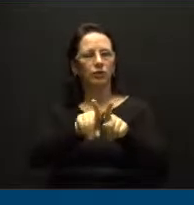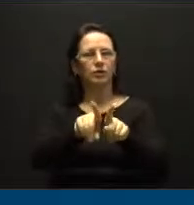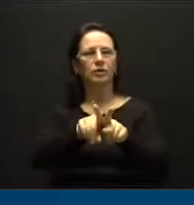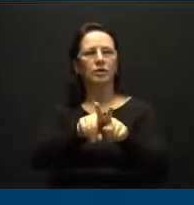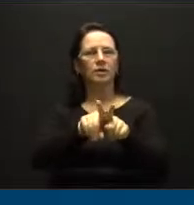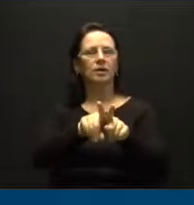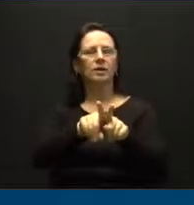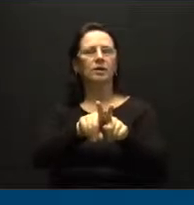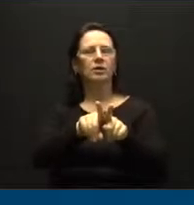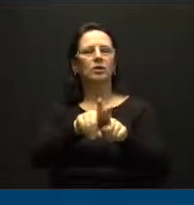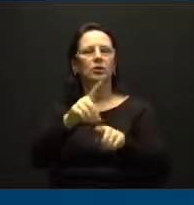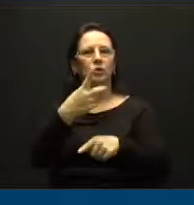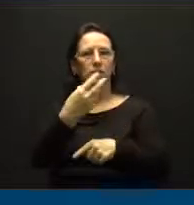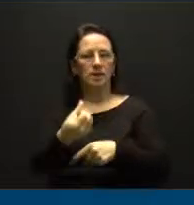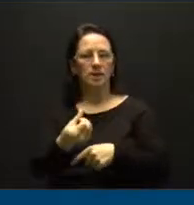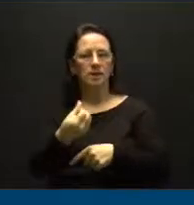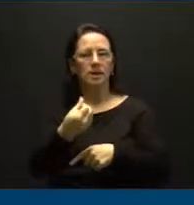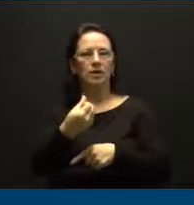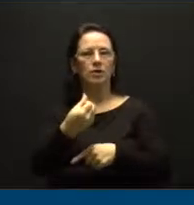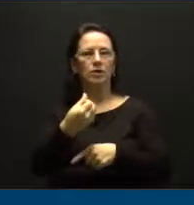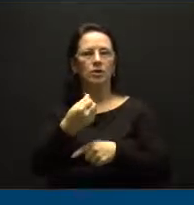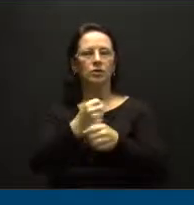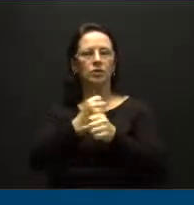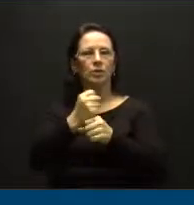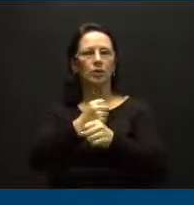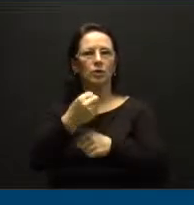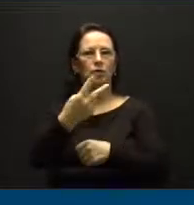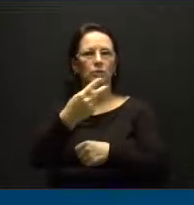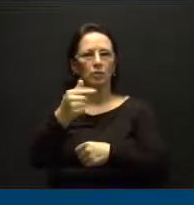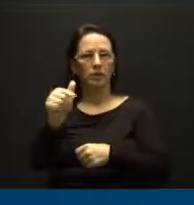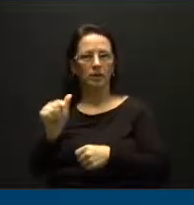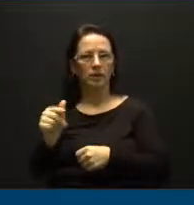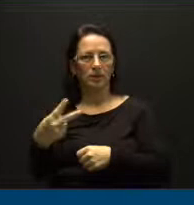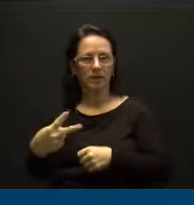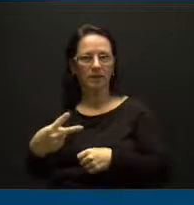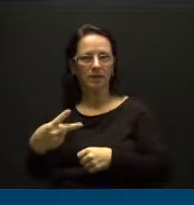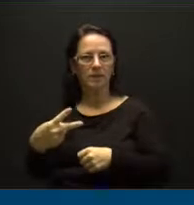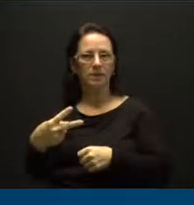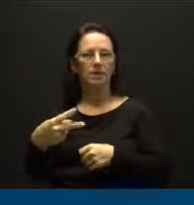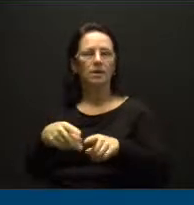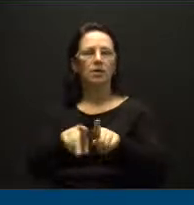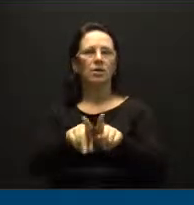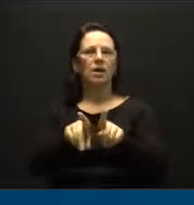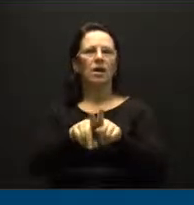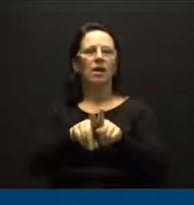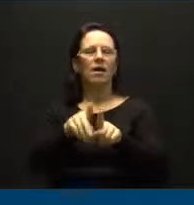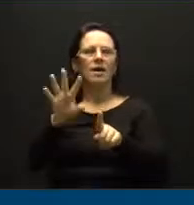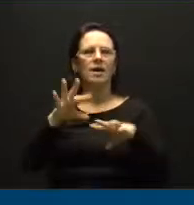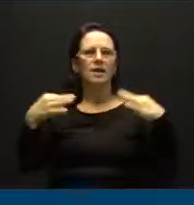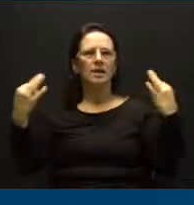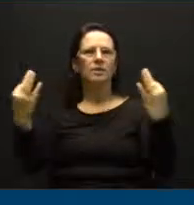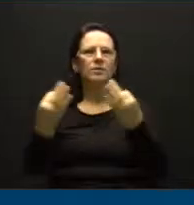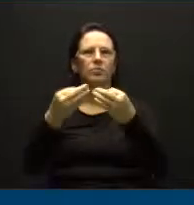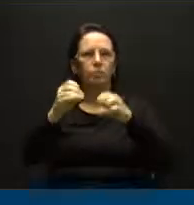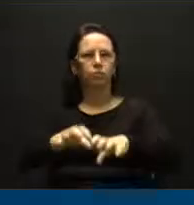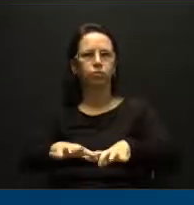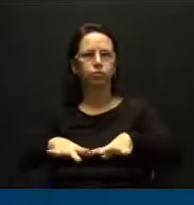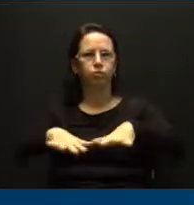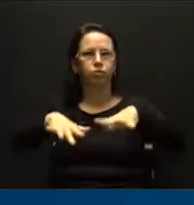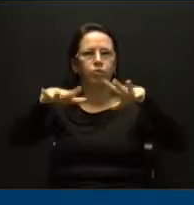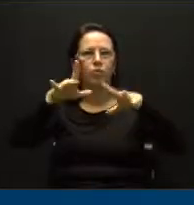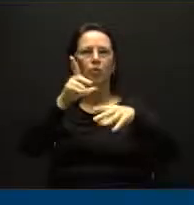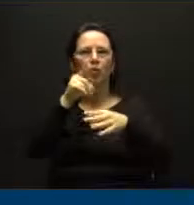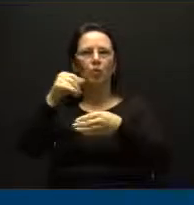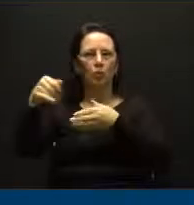e 16 de outubro de 2013 as famílias atingidas pelas ações oriundas do transbordamento do rio pilões